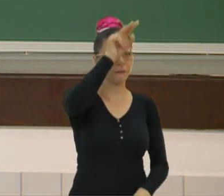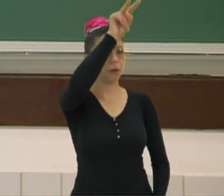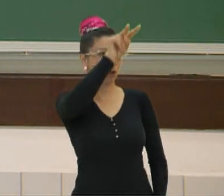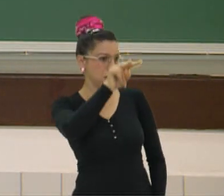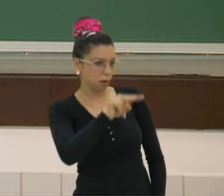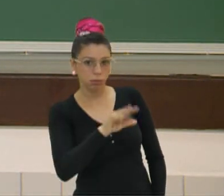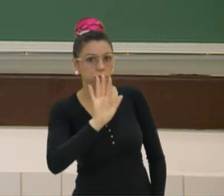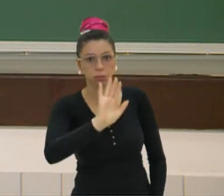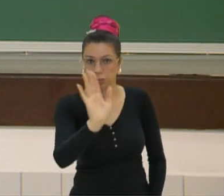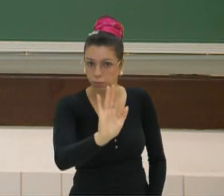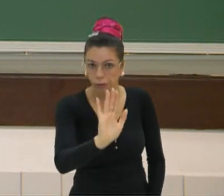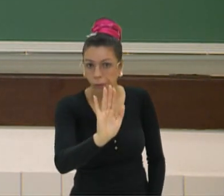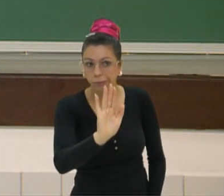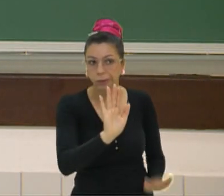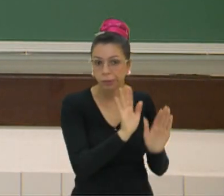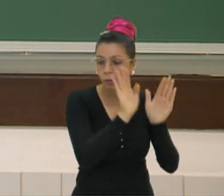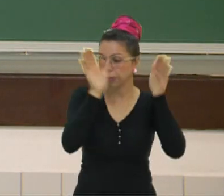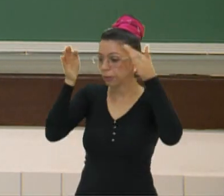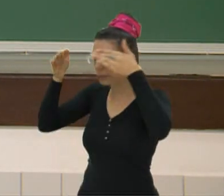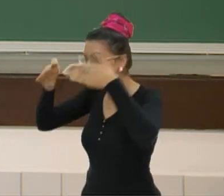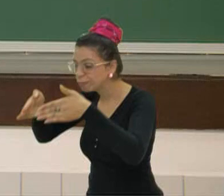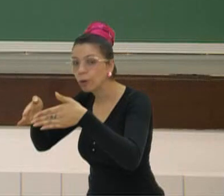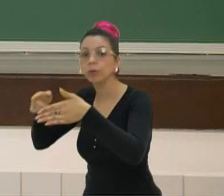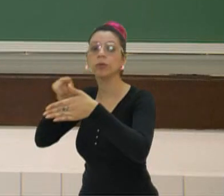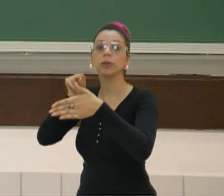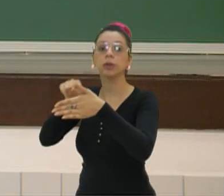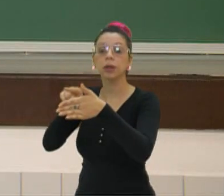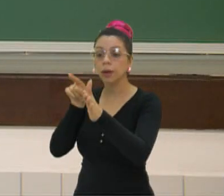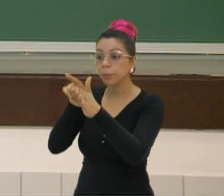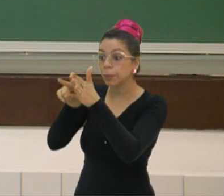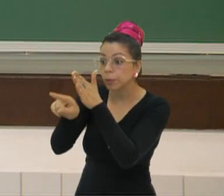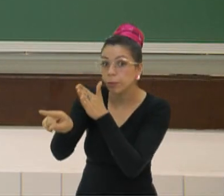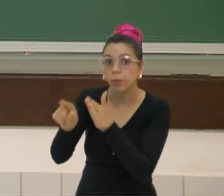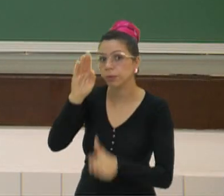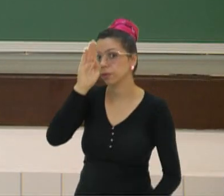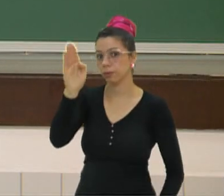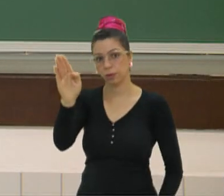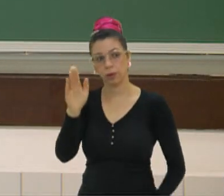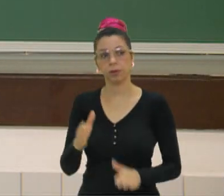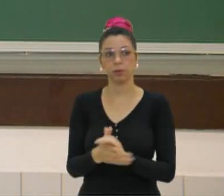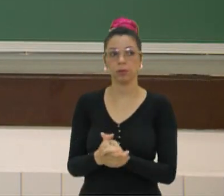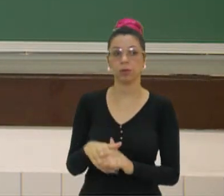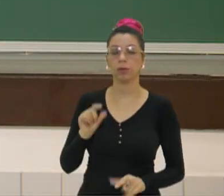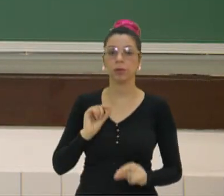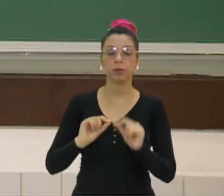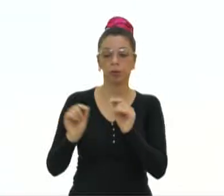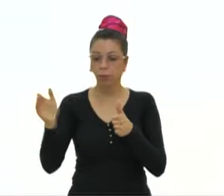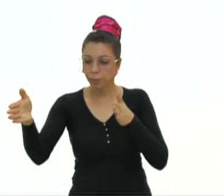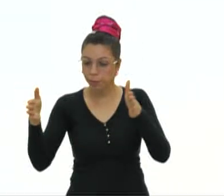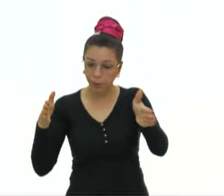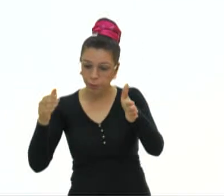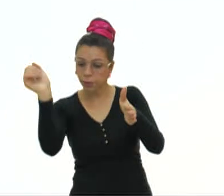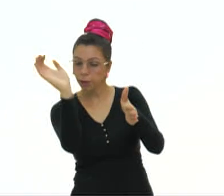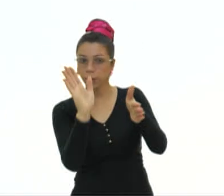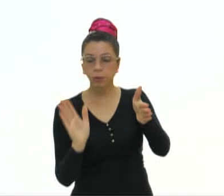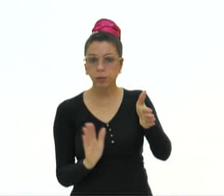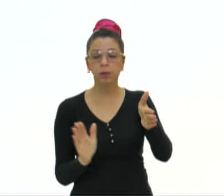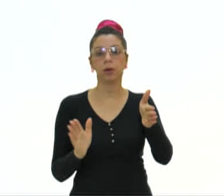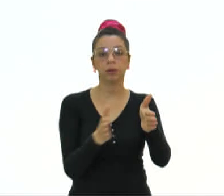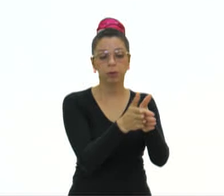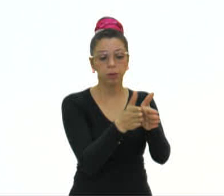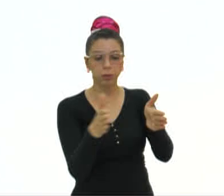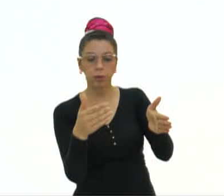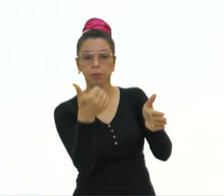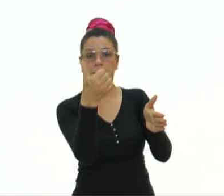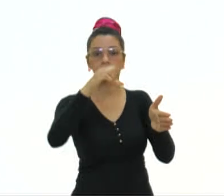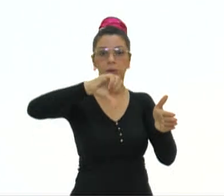logo de cara. Você vai para o comando da questão, que nesse caso aqui diz assim: considerando o período da história do Brasil entre